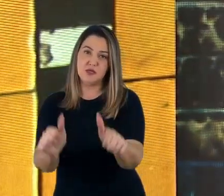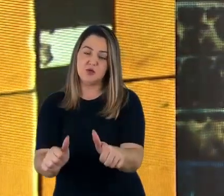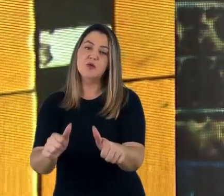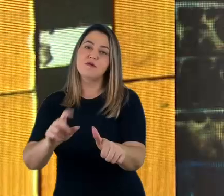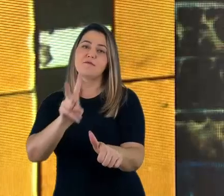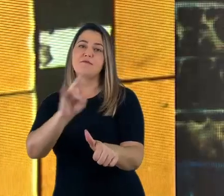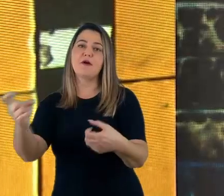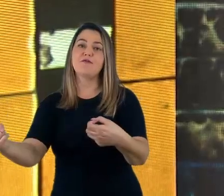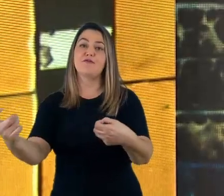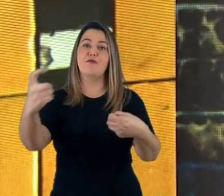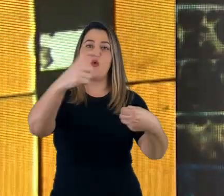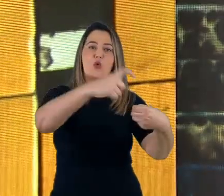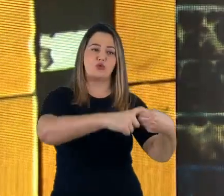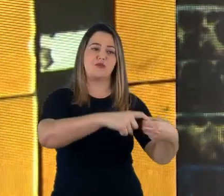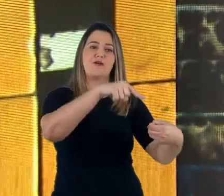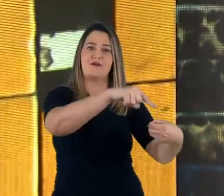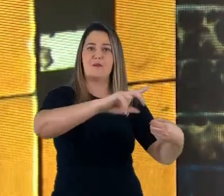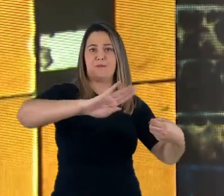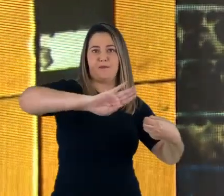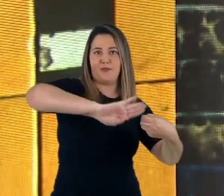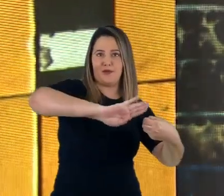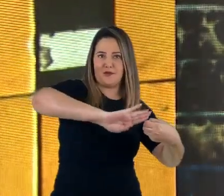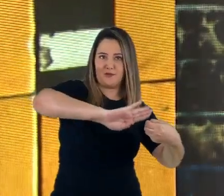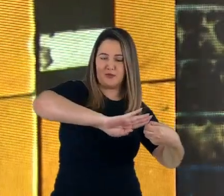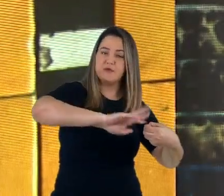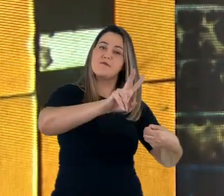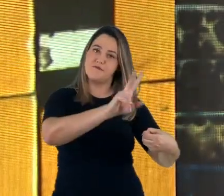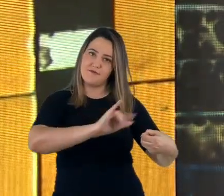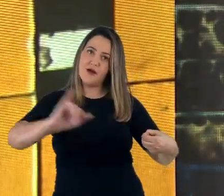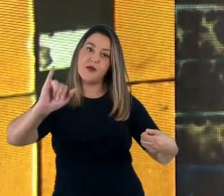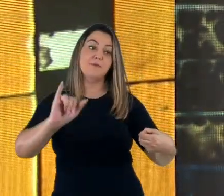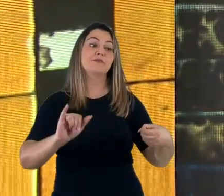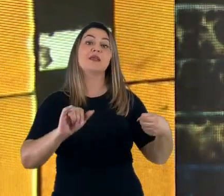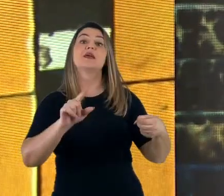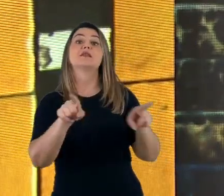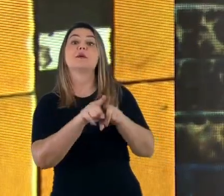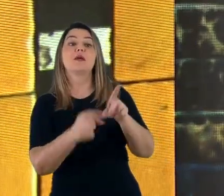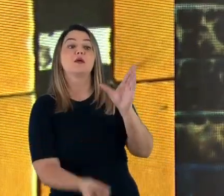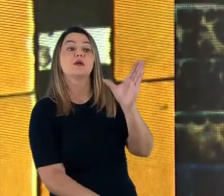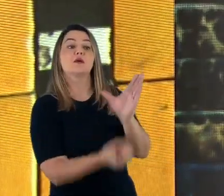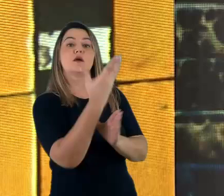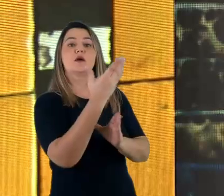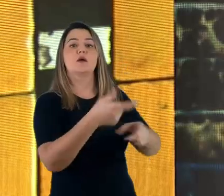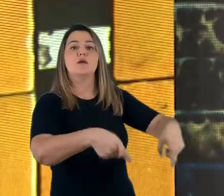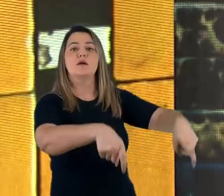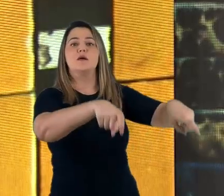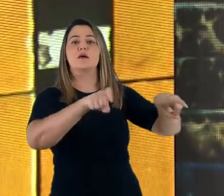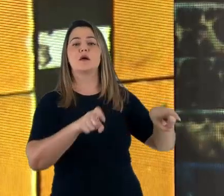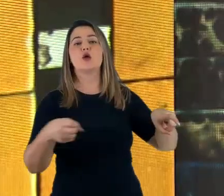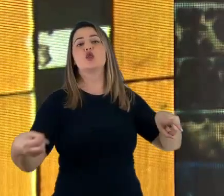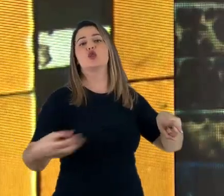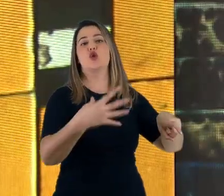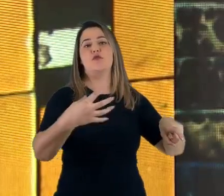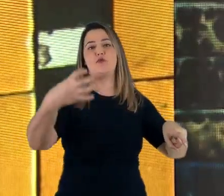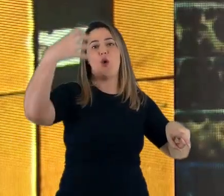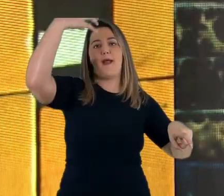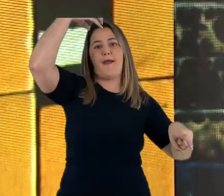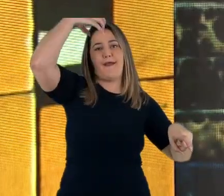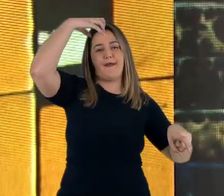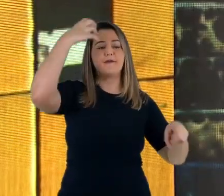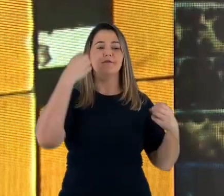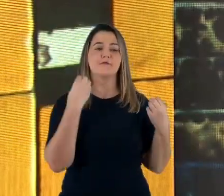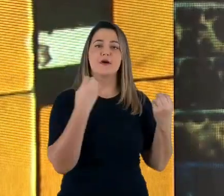imagem retornaria mais uma vez à Babilônia e que um novo rei messiânico haveria de trazer a salvação,